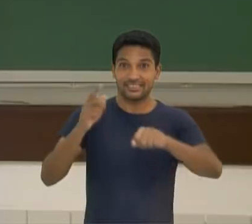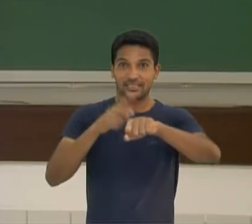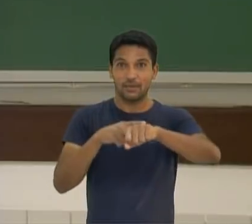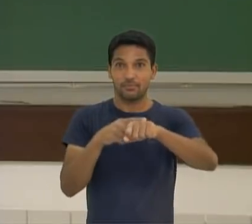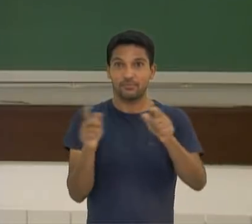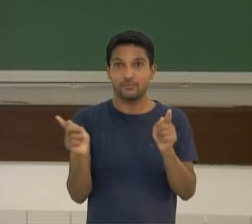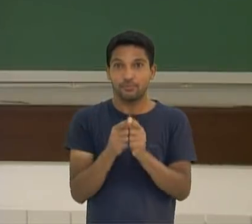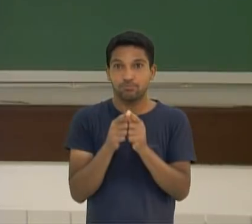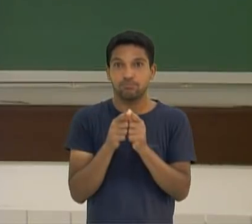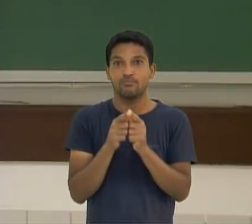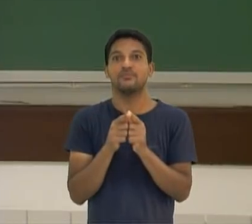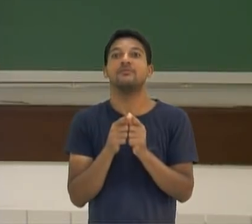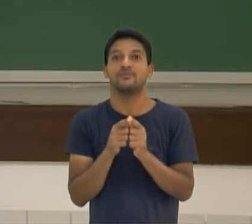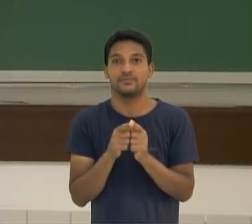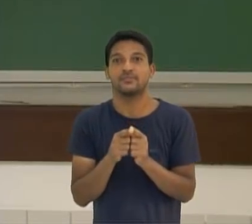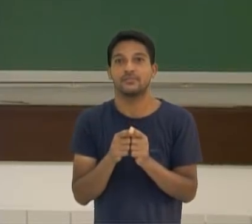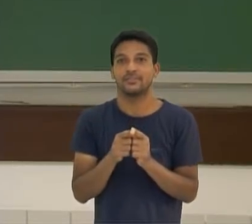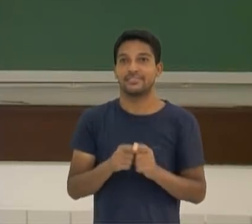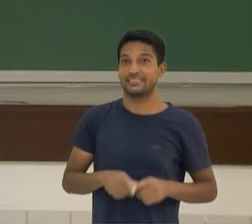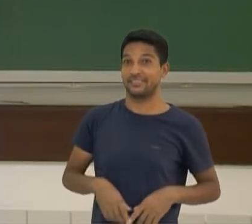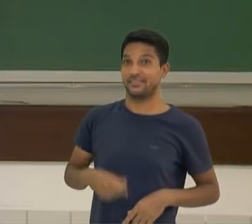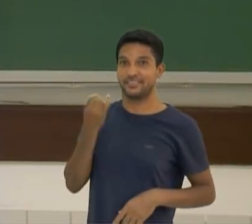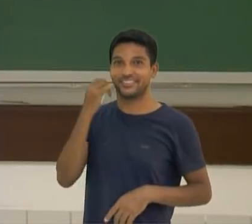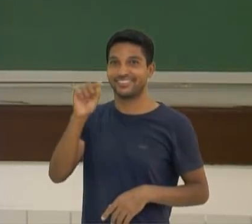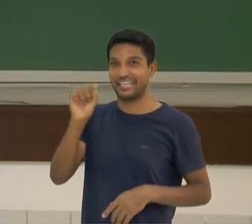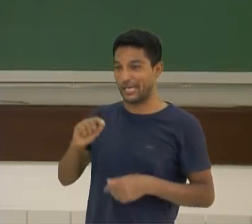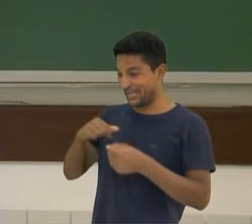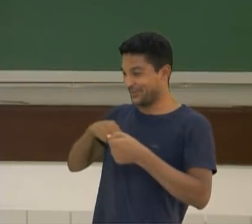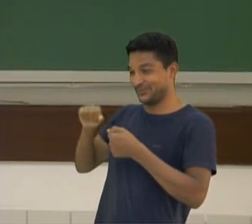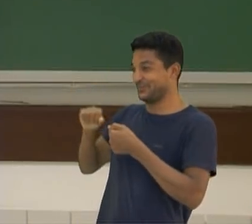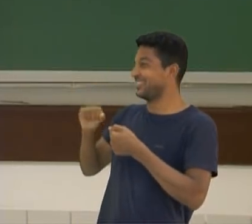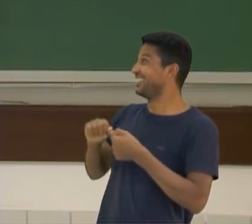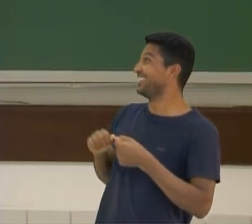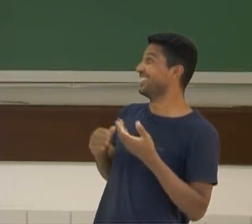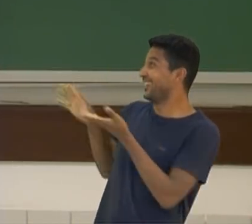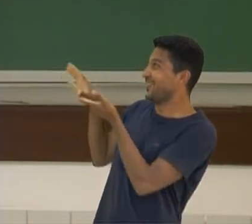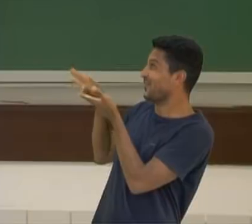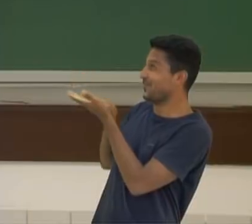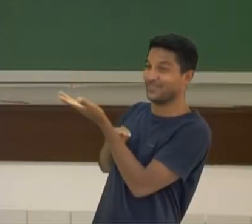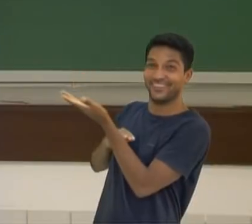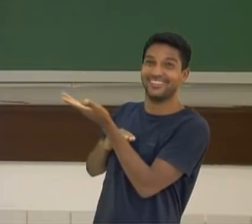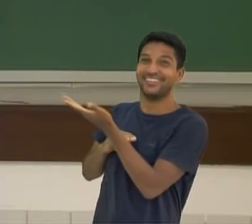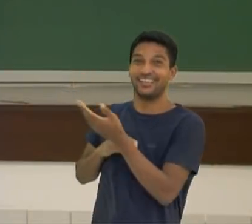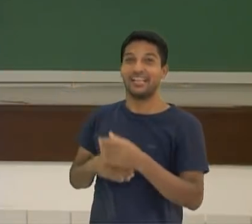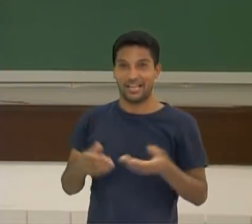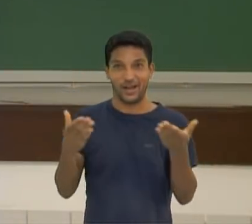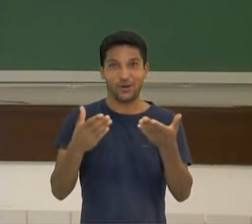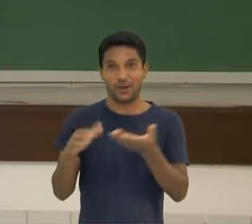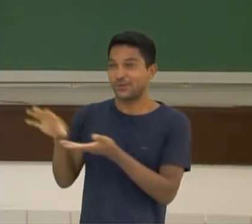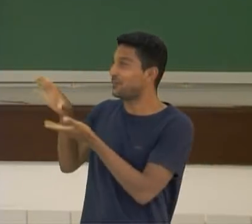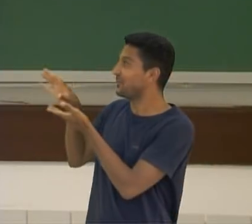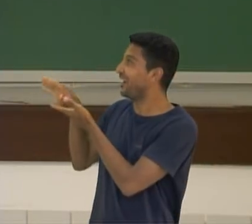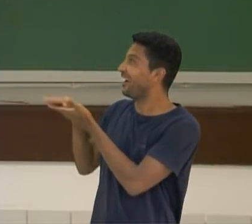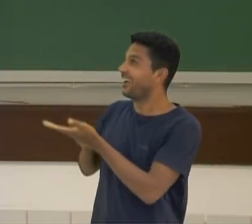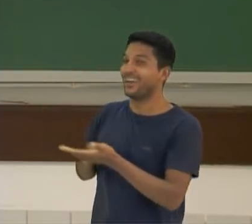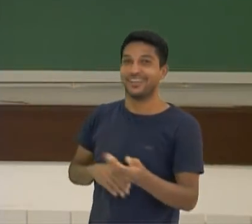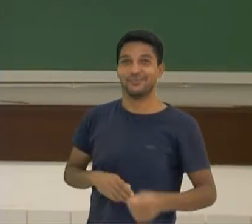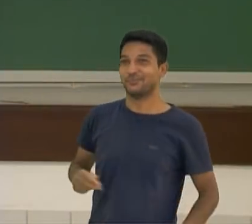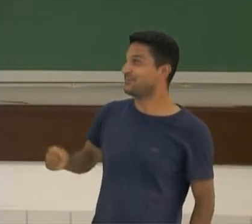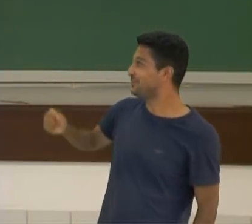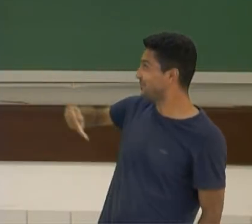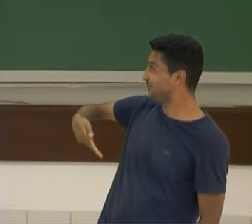tempo esgotado, galera. É, o Isaías você não fez, né? Você não fez na hora. Vamos fazer agora, né? Vem comigo, ó. Trava na